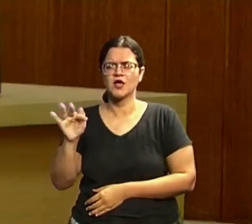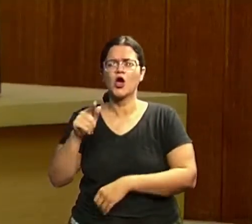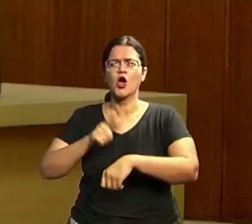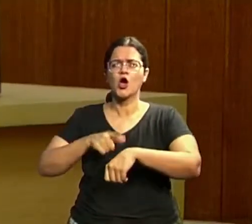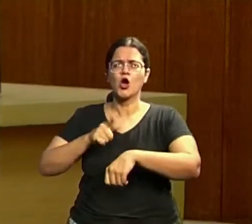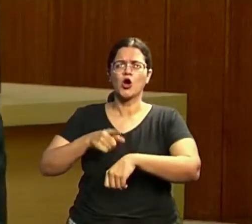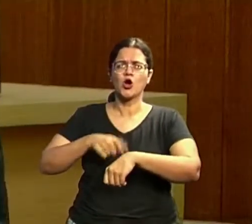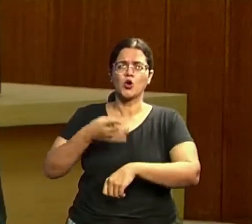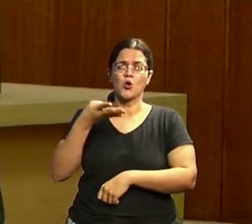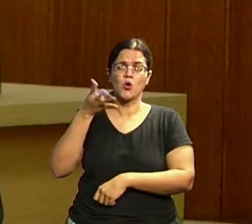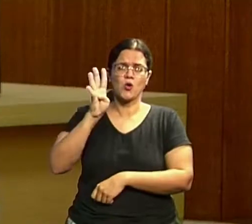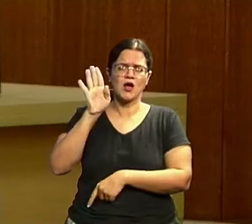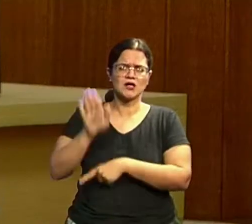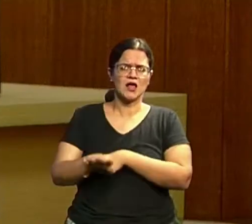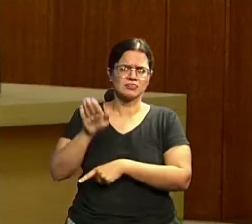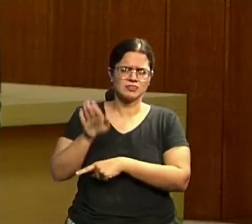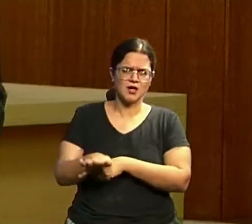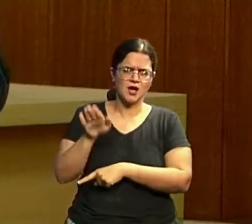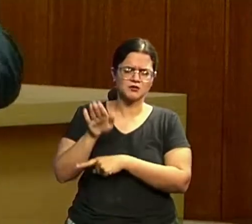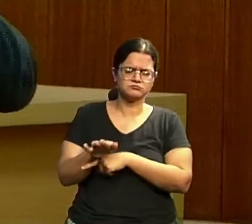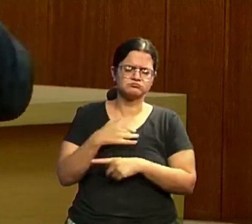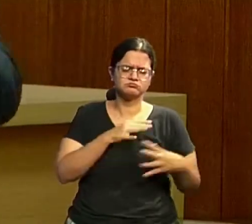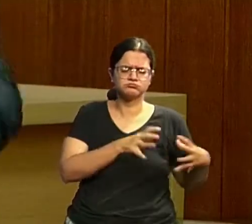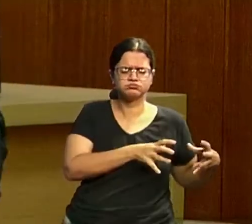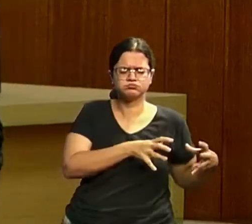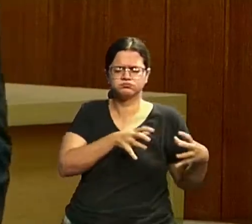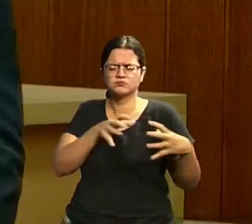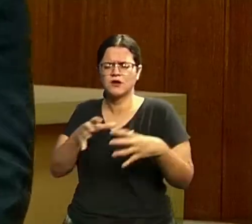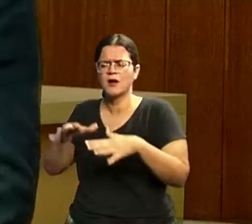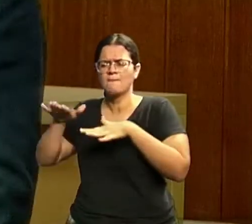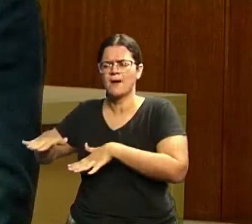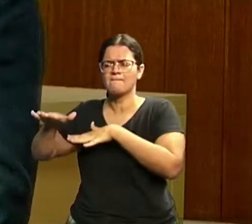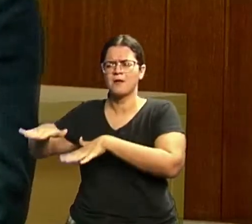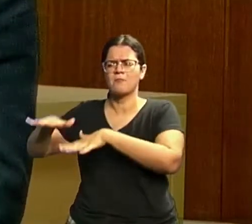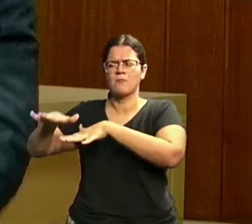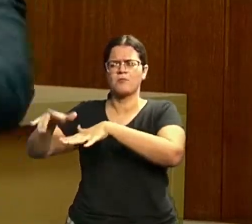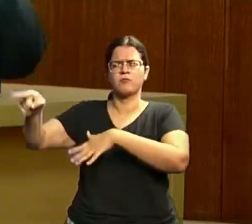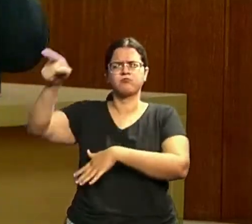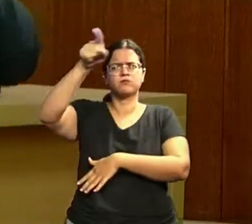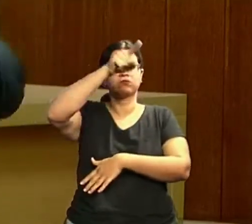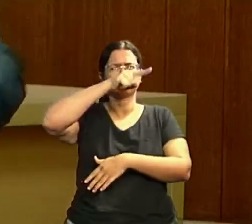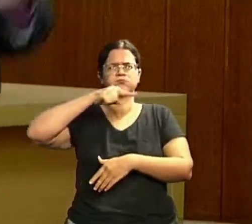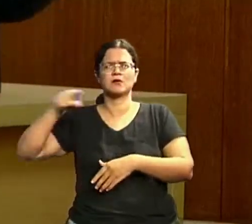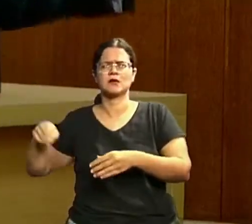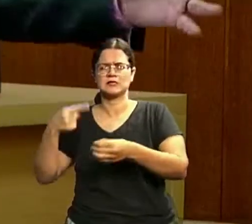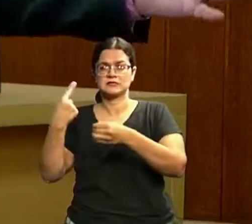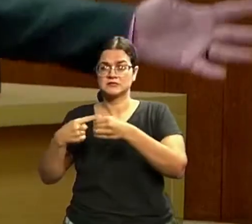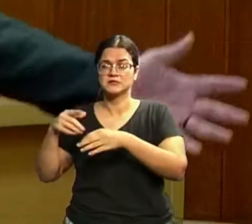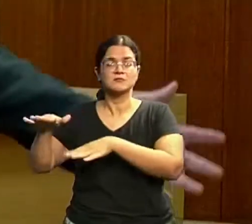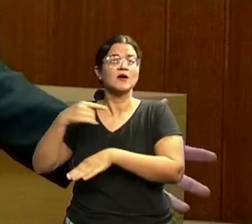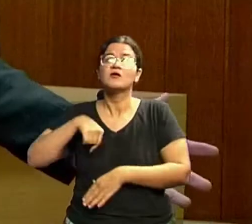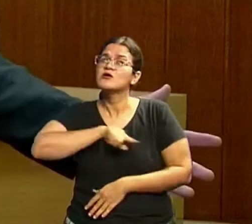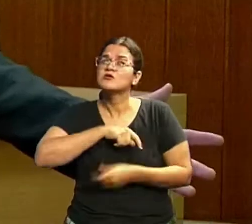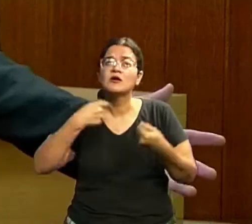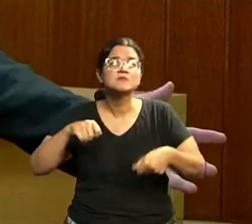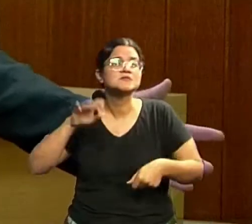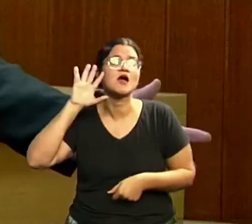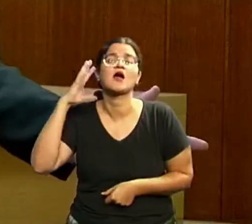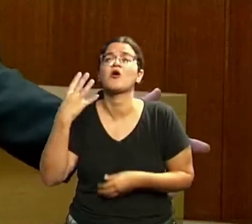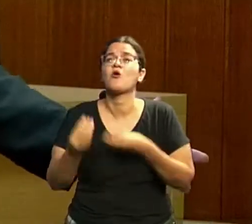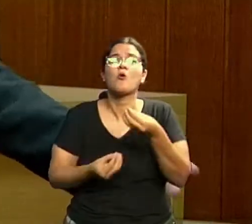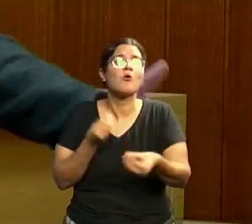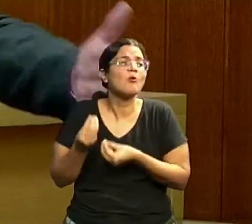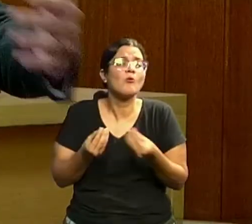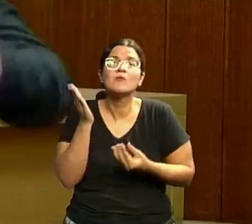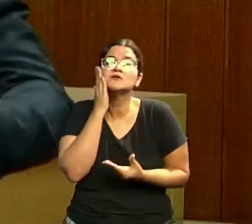às 16 horas, às 4 horas da tarde, né, e fazer um giro pela cidade. Mas a gente precisa achar uma alternativa.